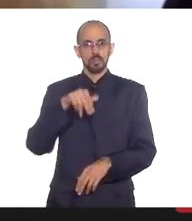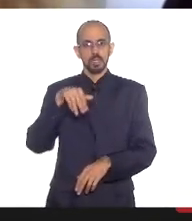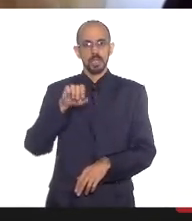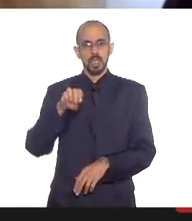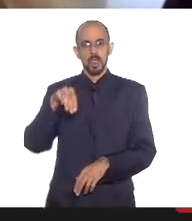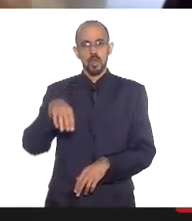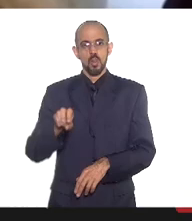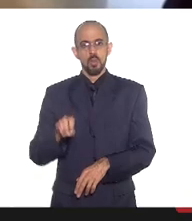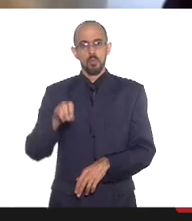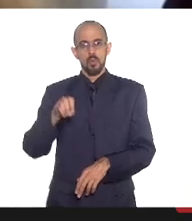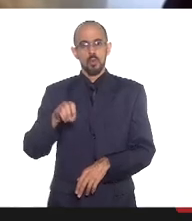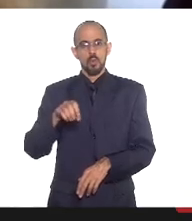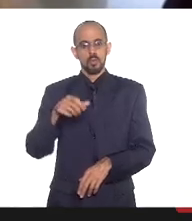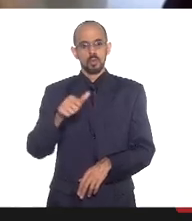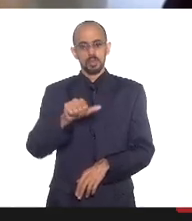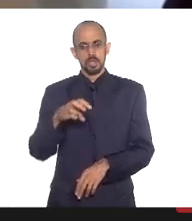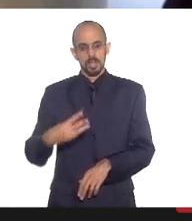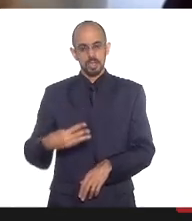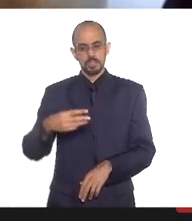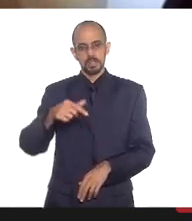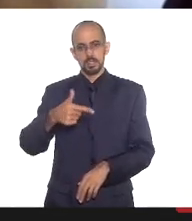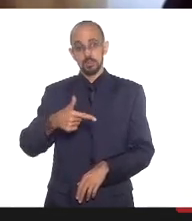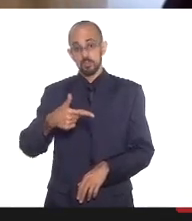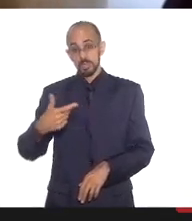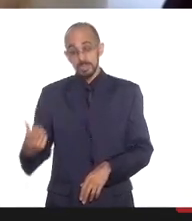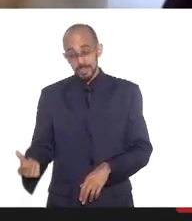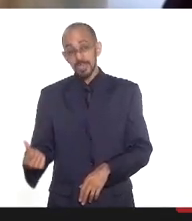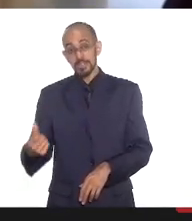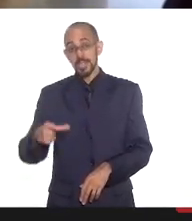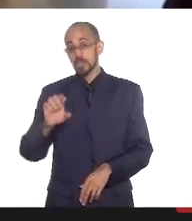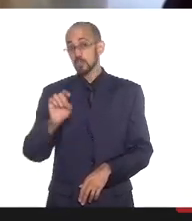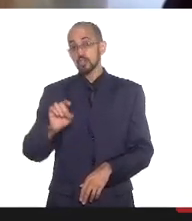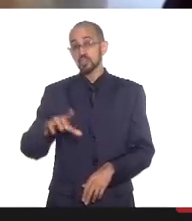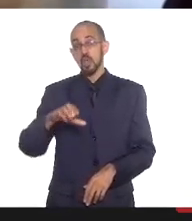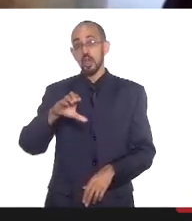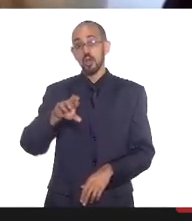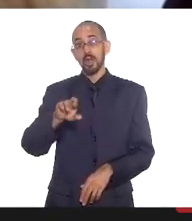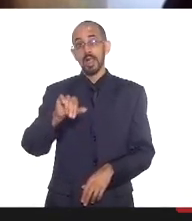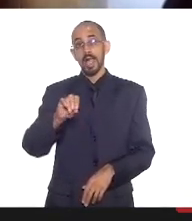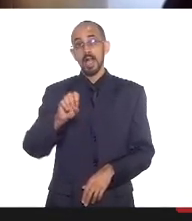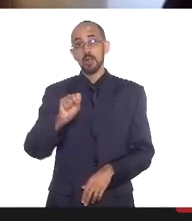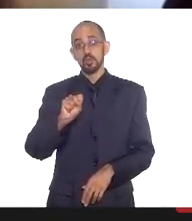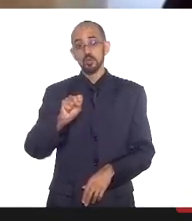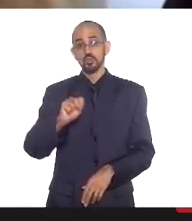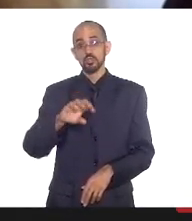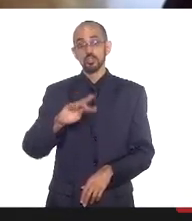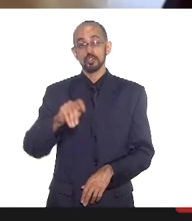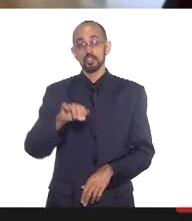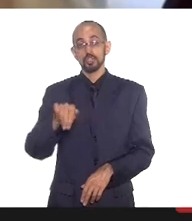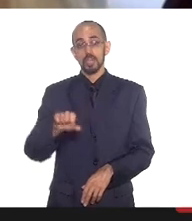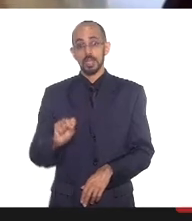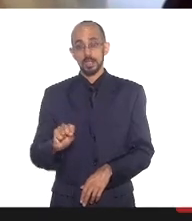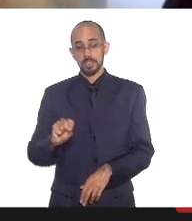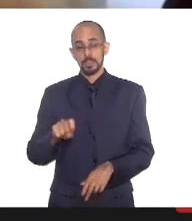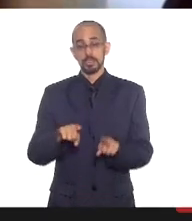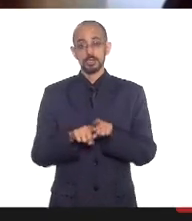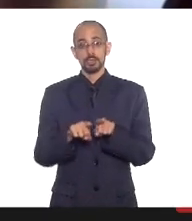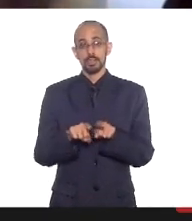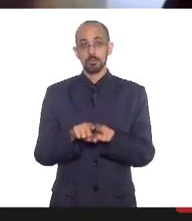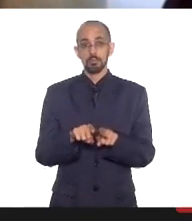13v 10 só é dado no carro no chaga de 1 aninho é uma coisa que atinge a população